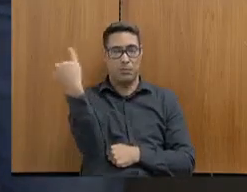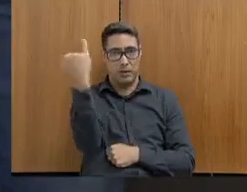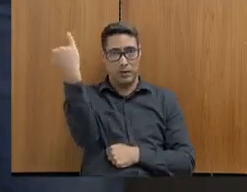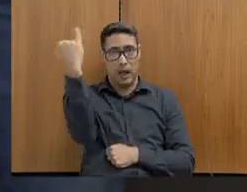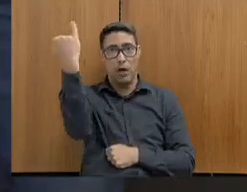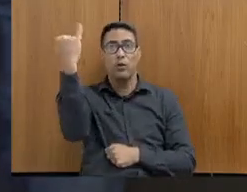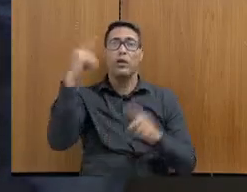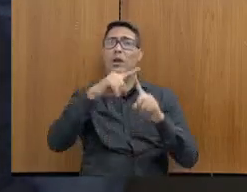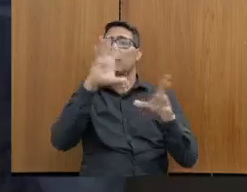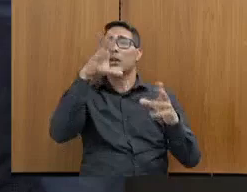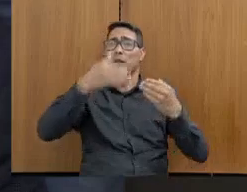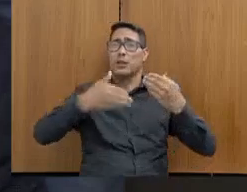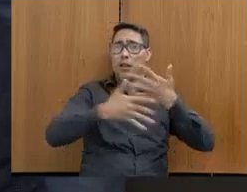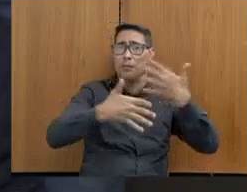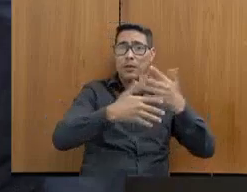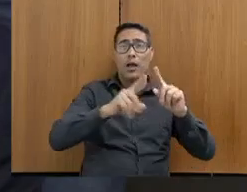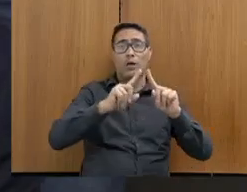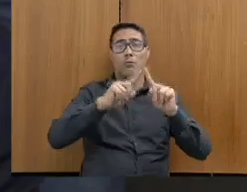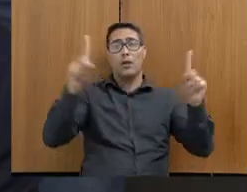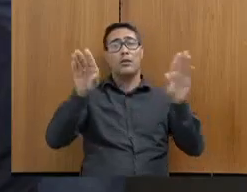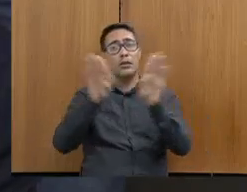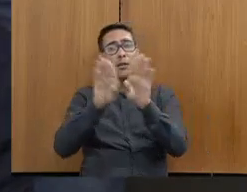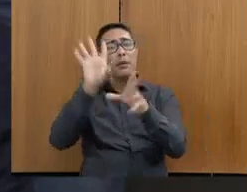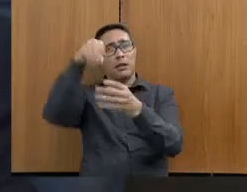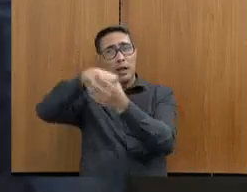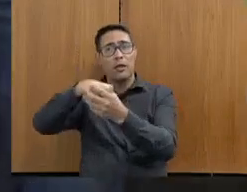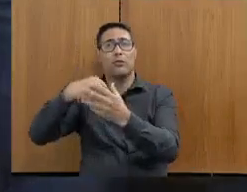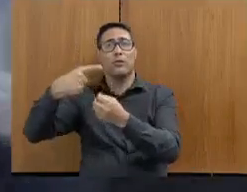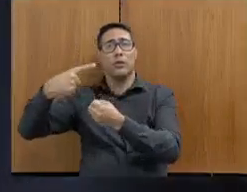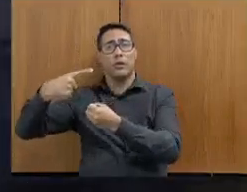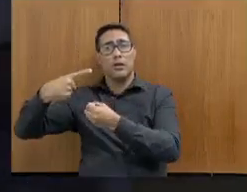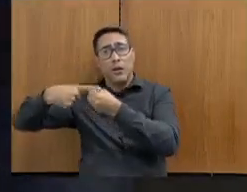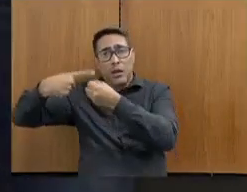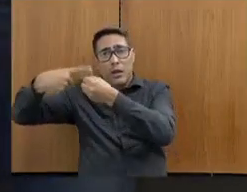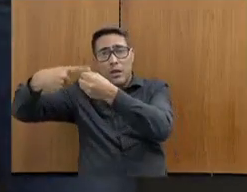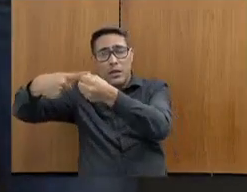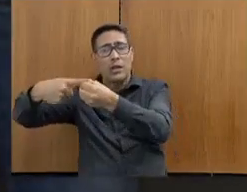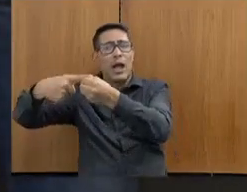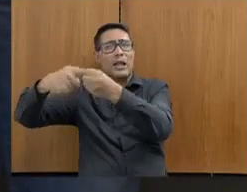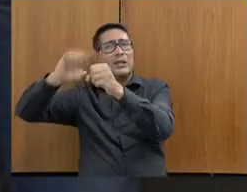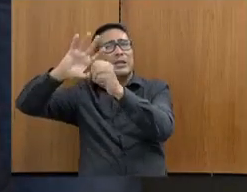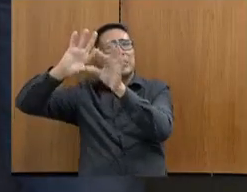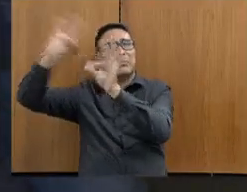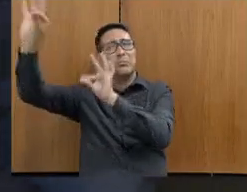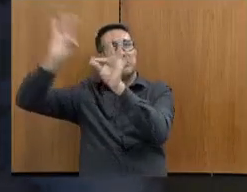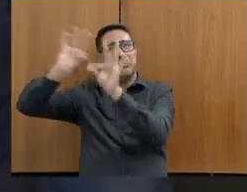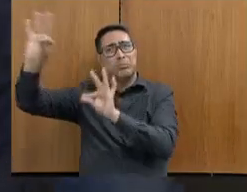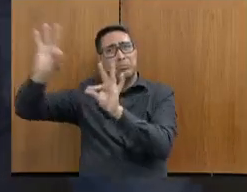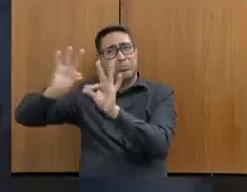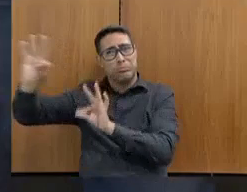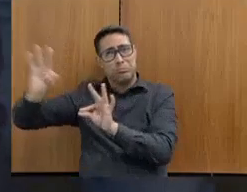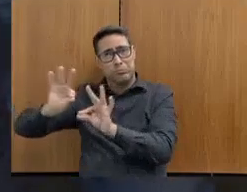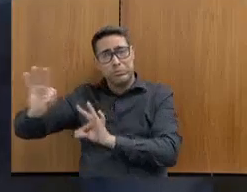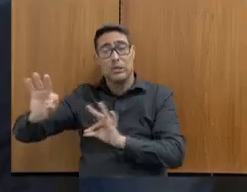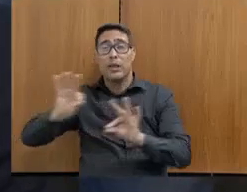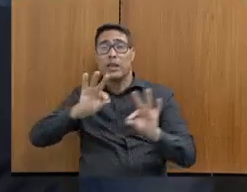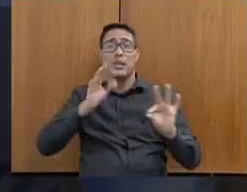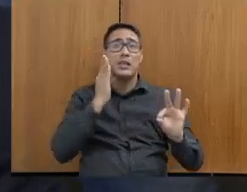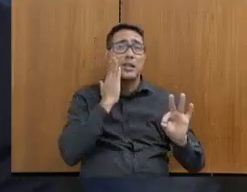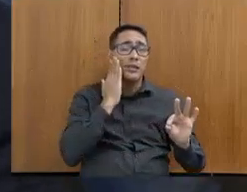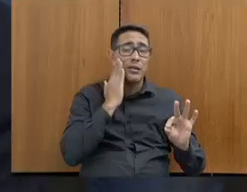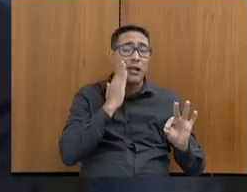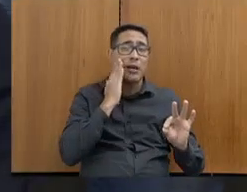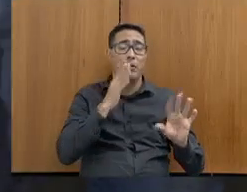nos municípios mais distantes de todas Minas Gerais e nós sabemos que essa sensação de